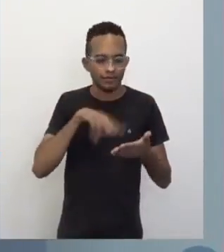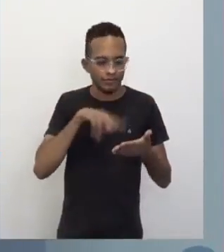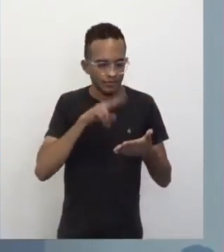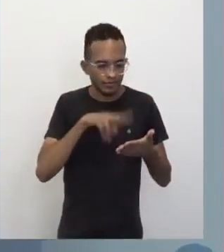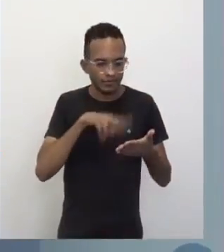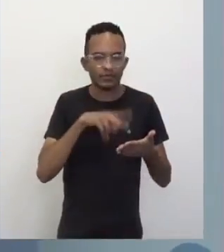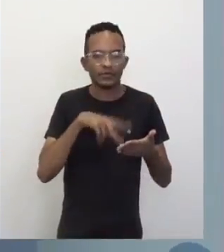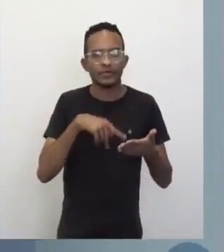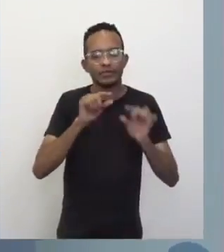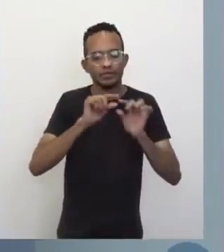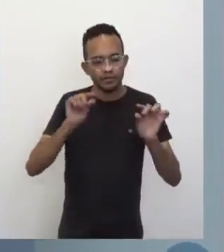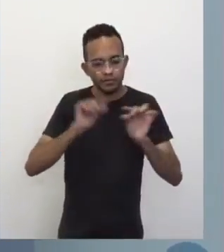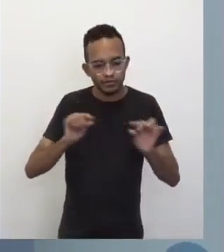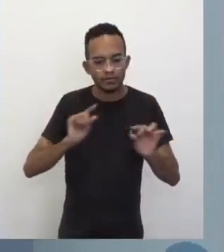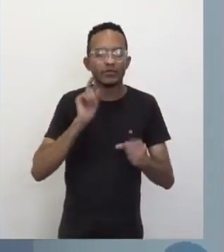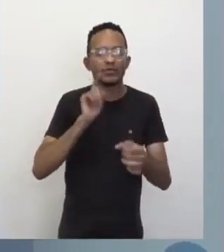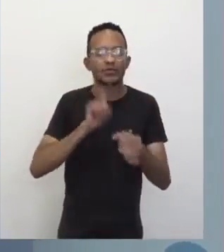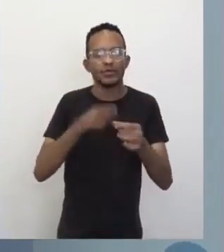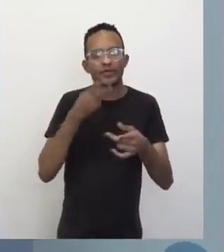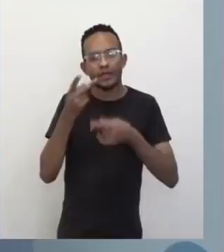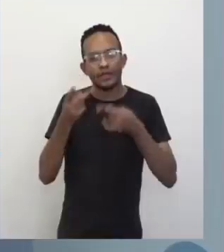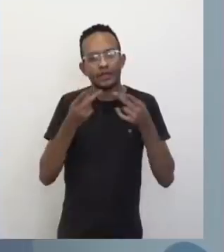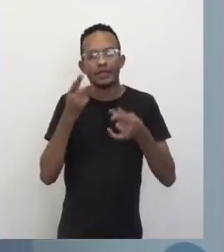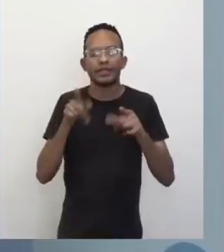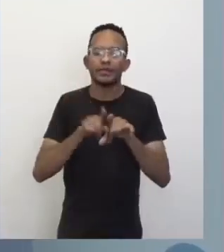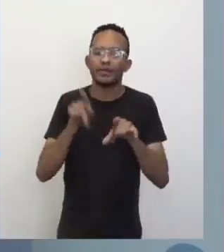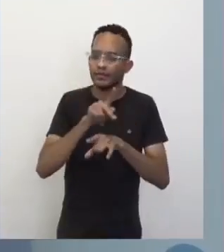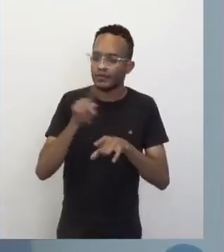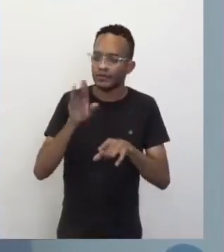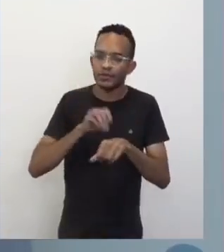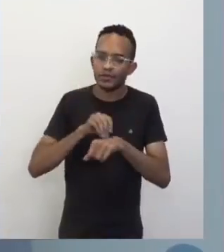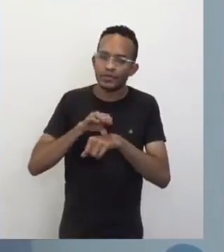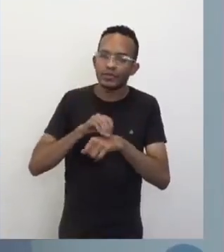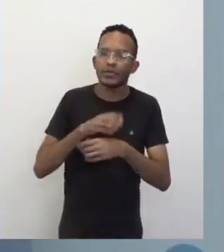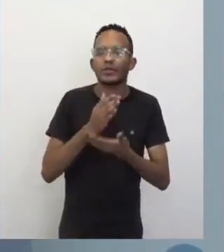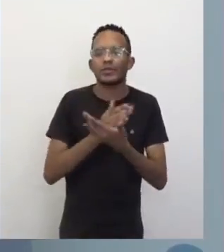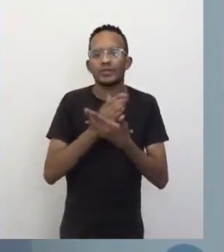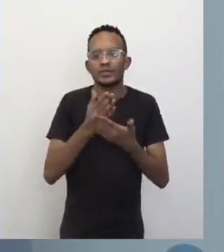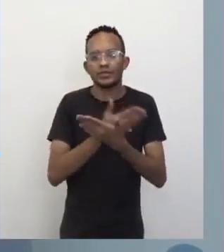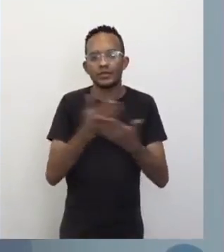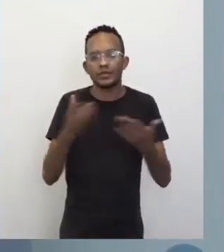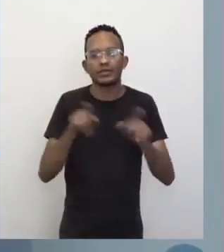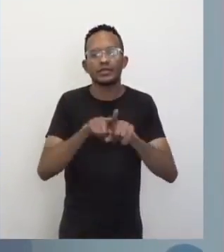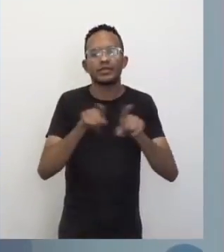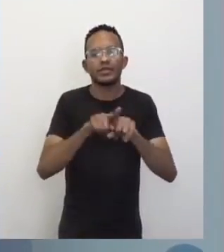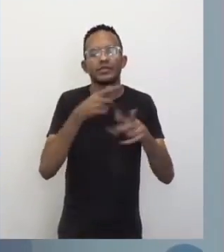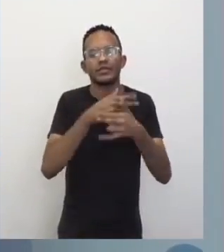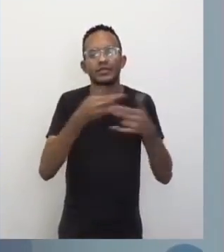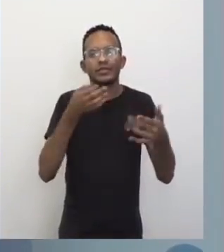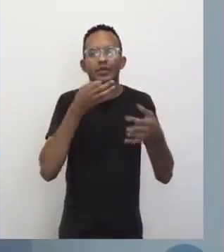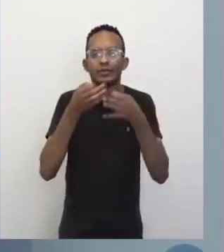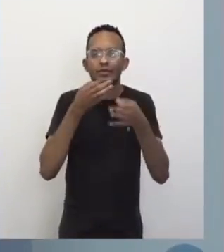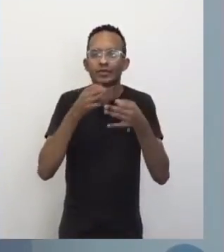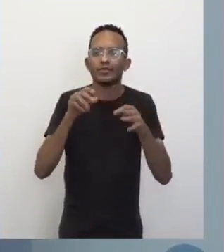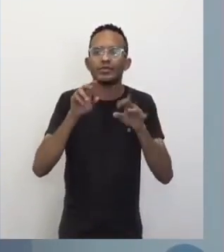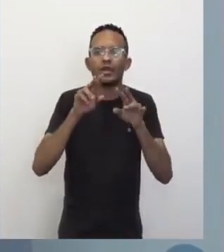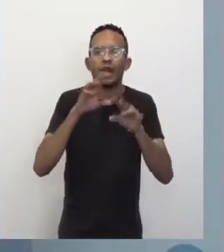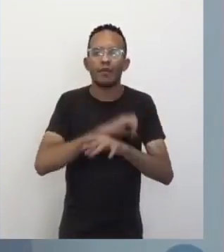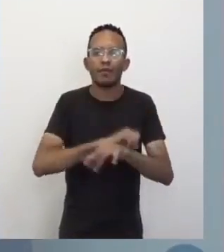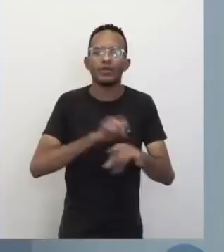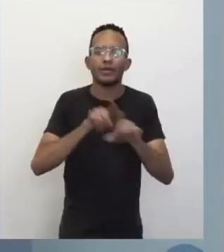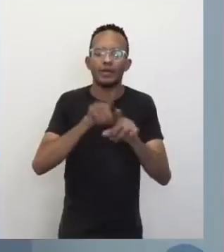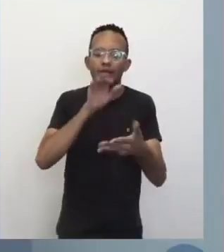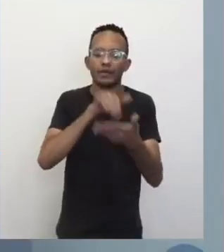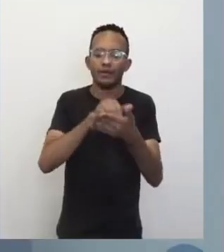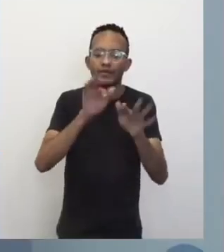últimos tercetos, voltei, falei um pouquinho, a professora até deu algumas dicas para vocês. Falamos de várias concepções de amor, mas esse é o poema que trataremos até o final